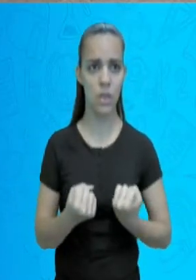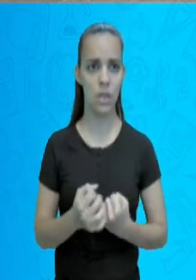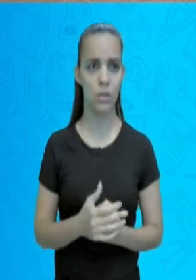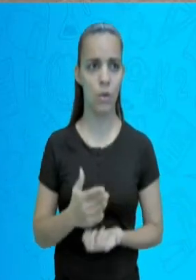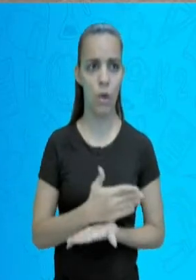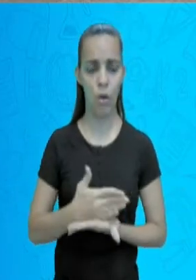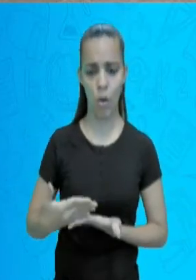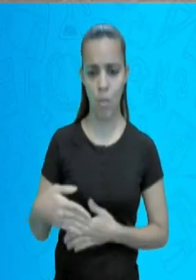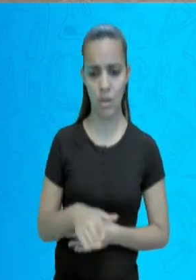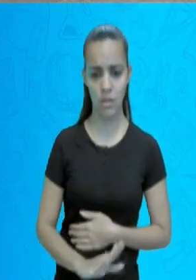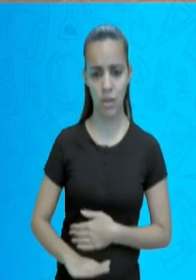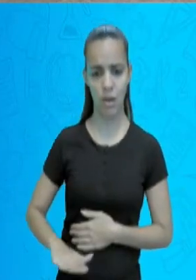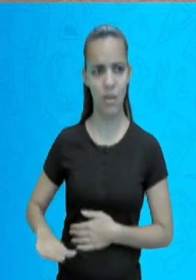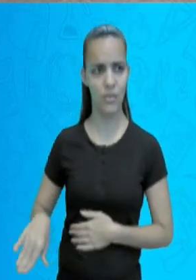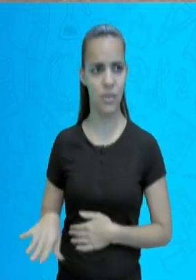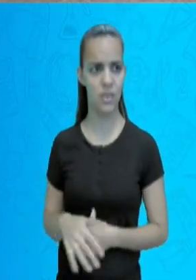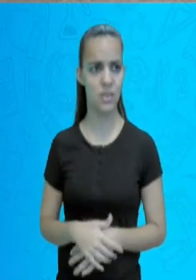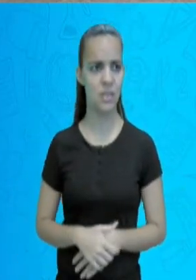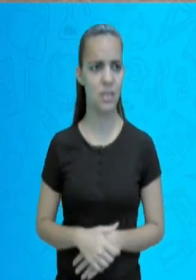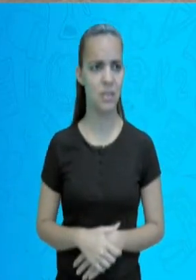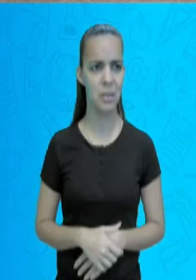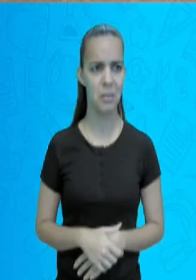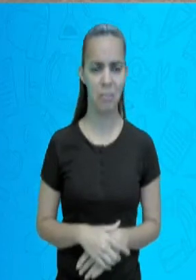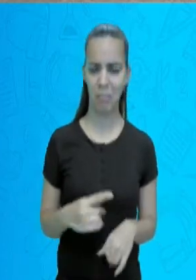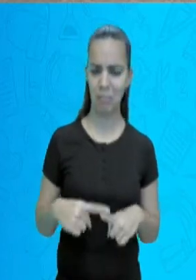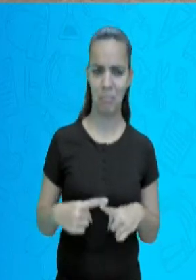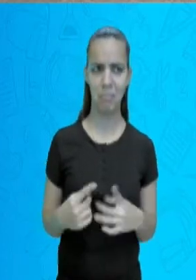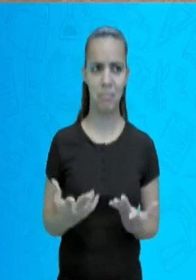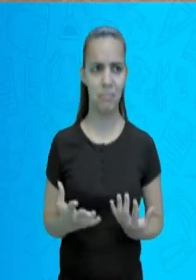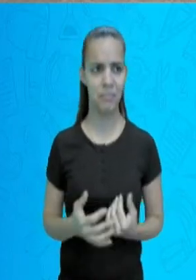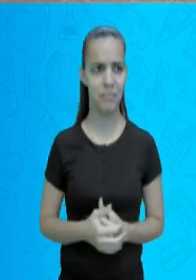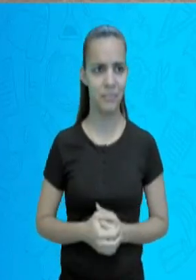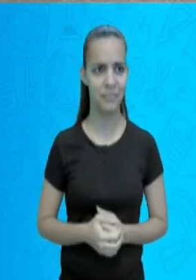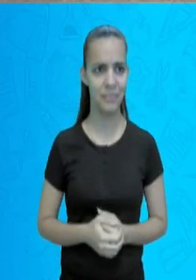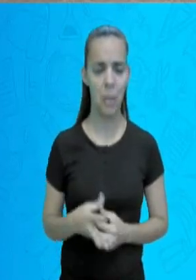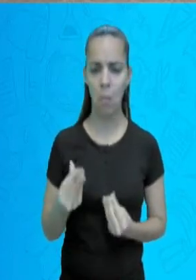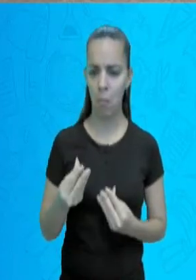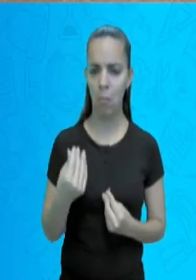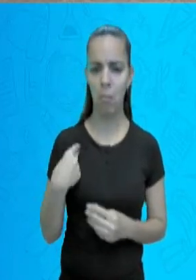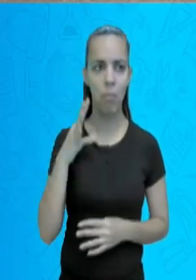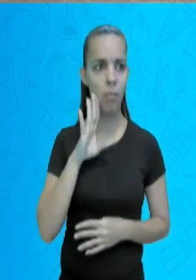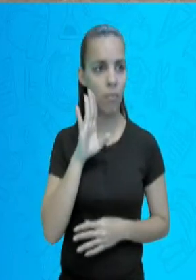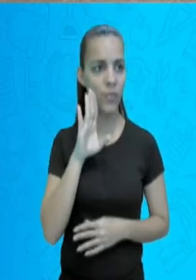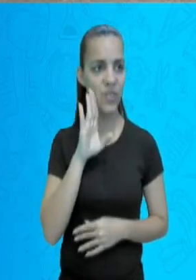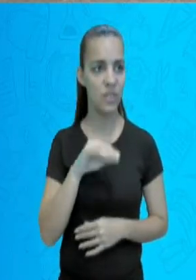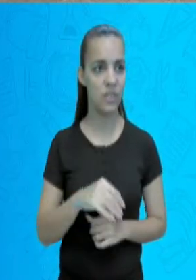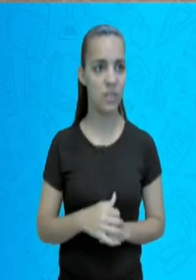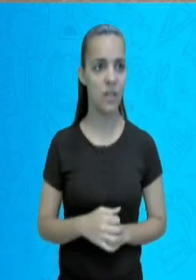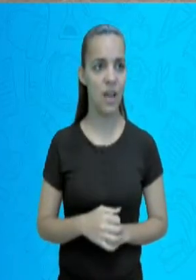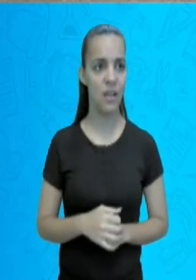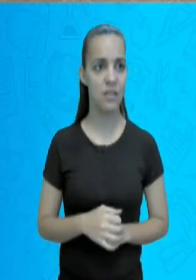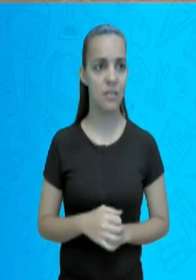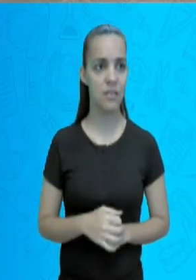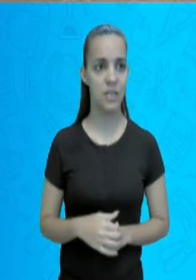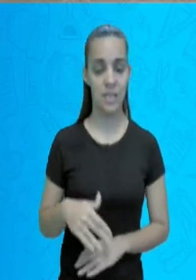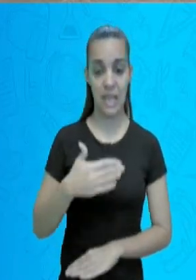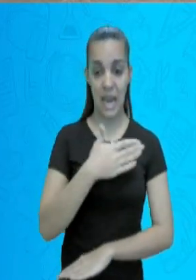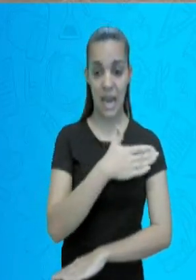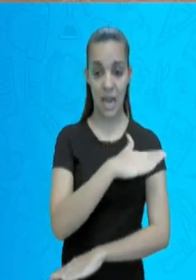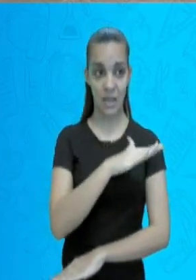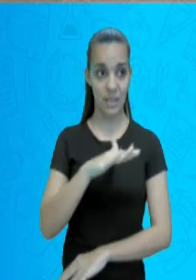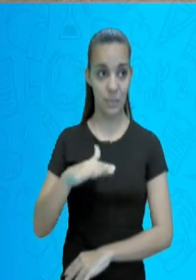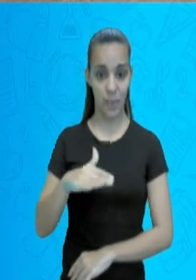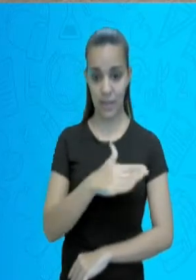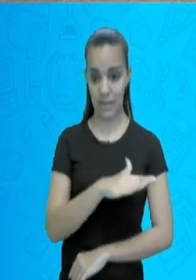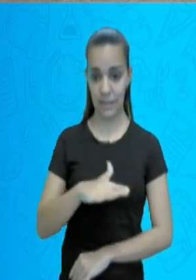O que isso tem a ver, Eliane? Foi algo interessante que eu achei. Lembra que eu falei que as planícies